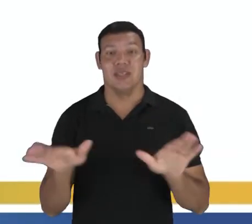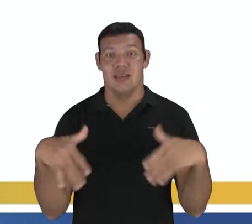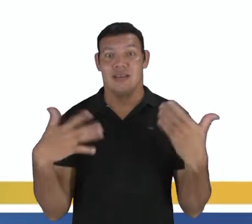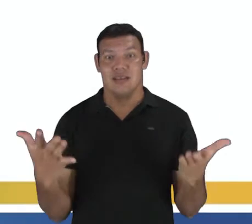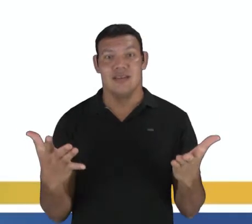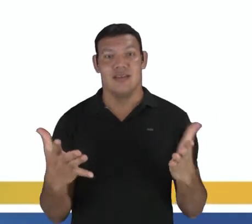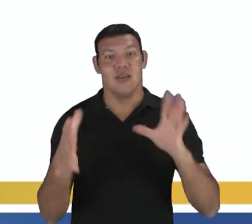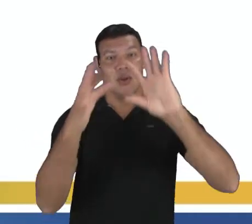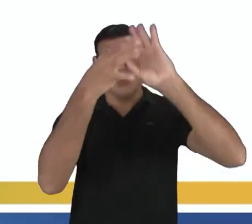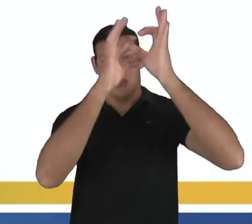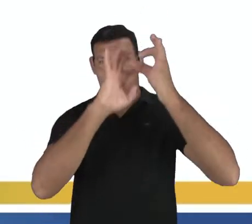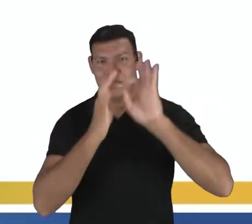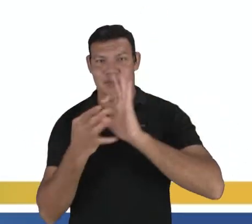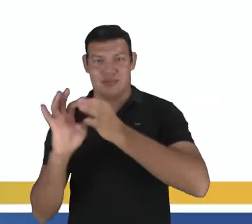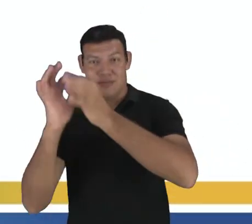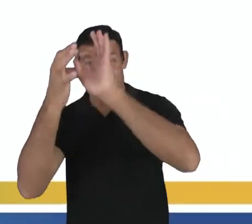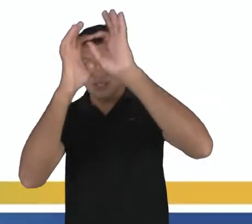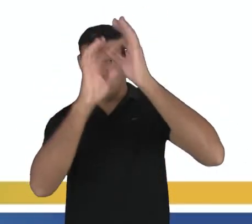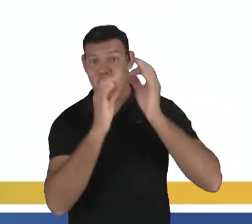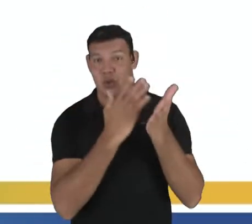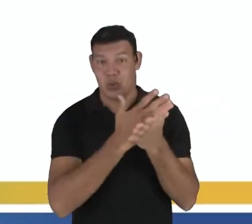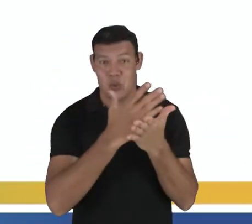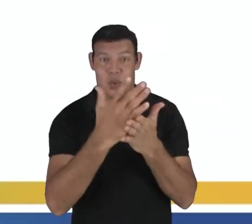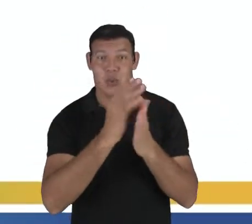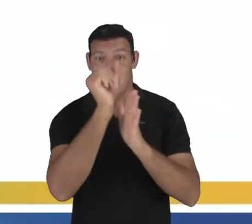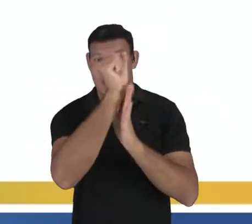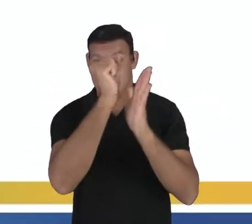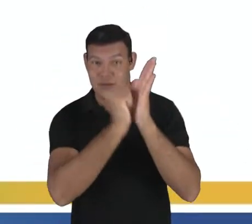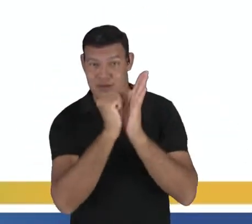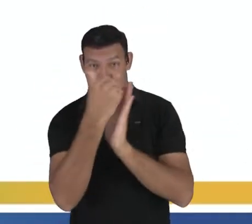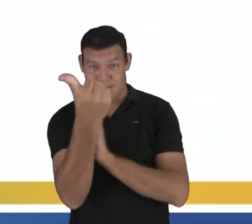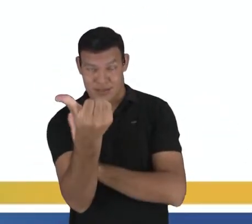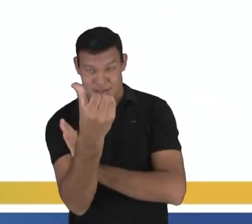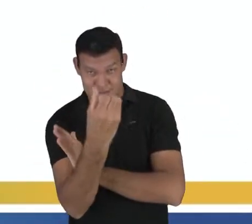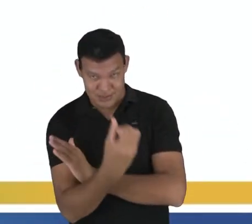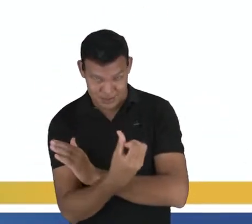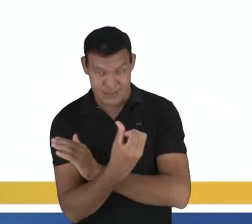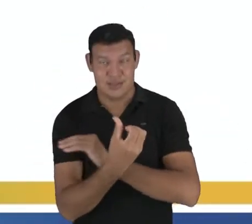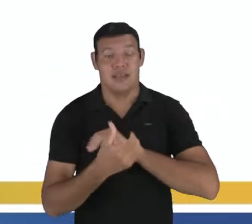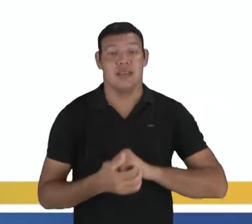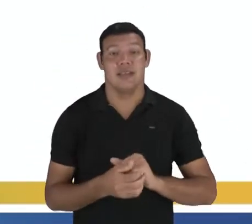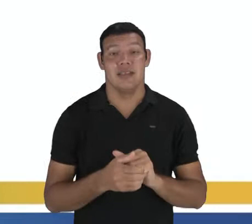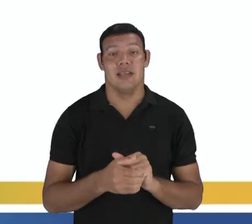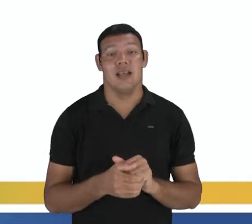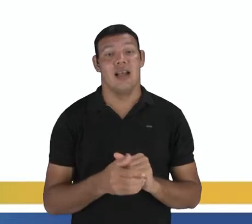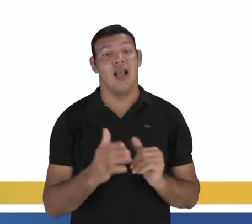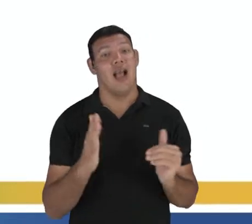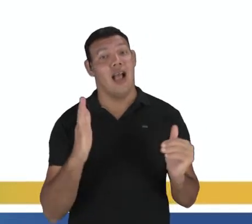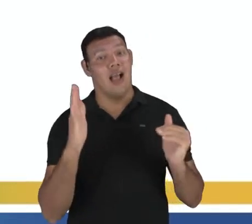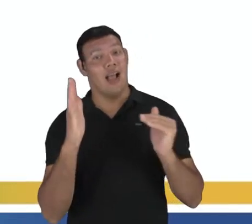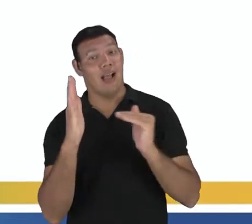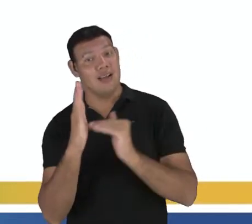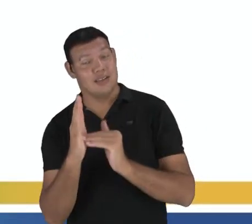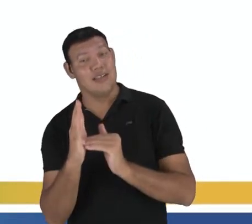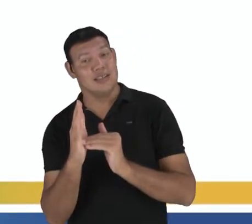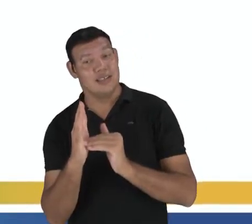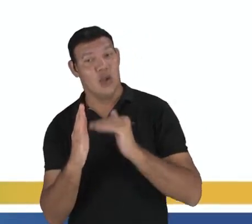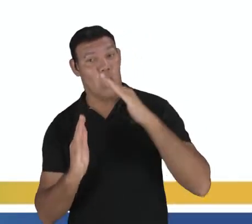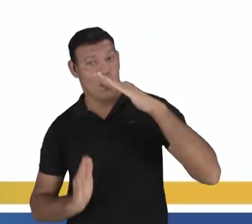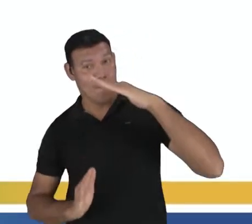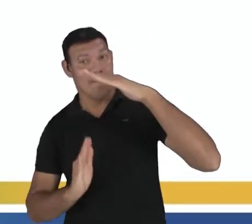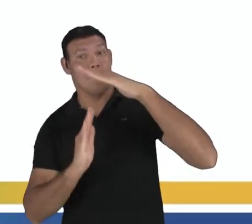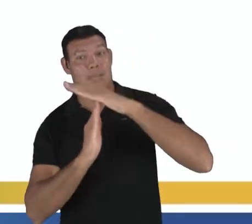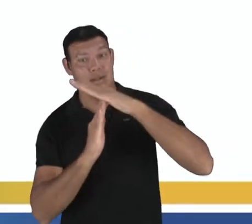Esse ciclo, ele começa então no século XVI, né? E tem aí então, né, o apogeu